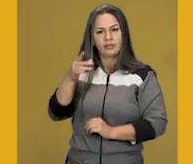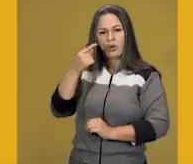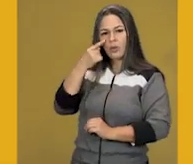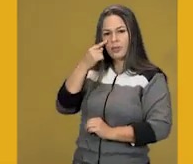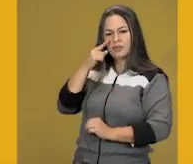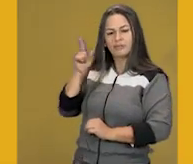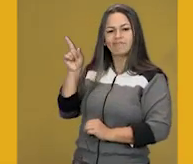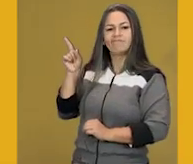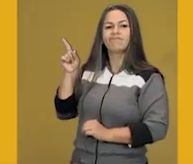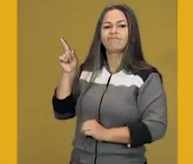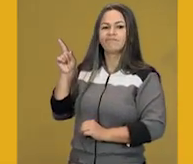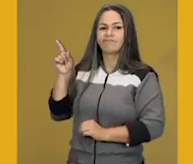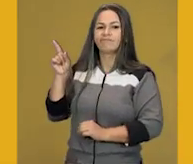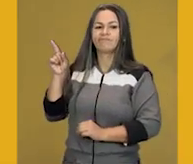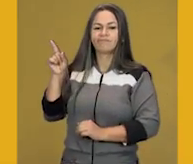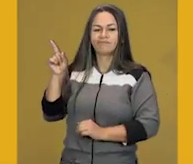peguei